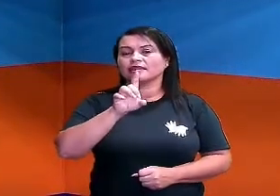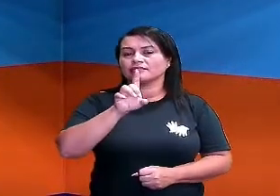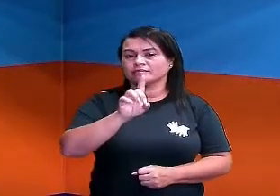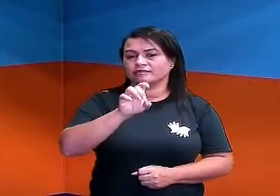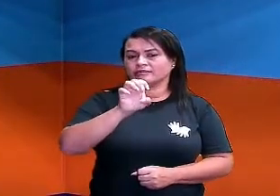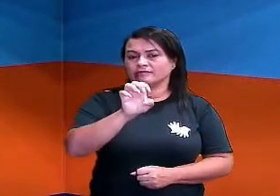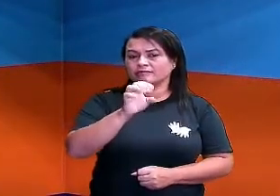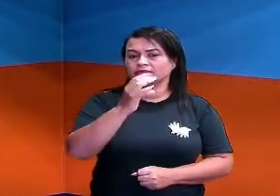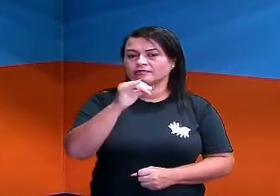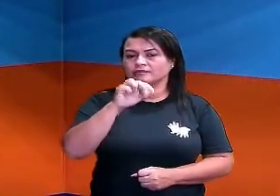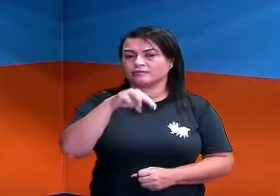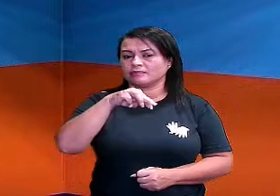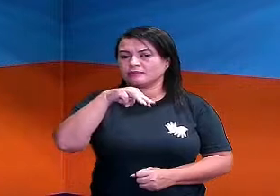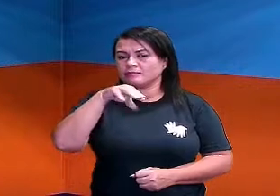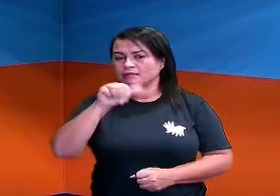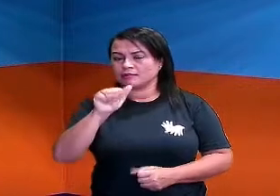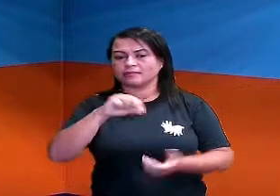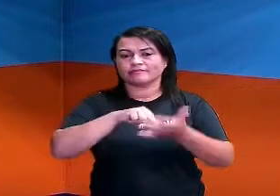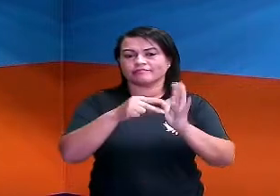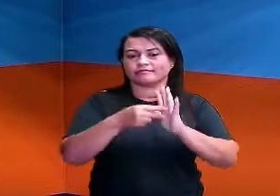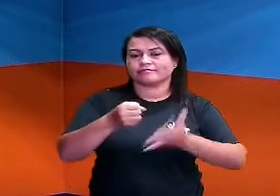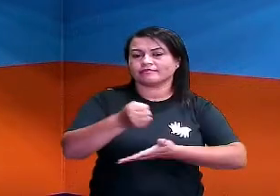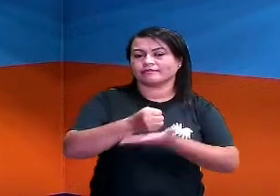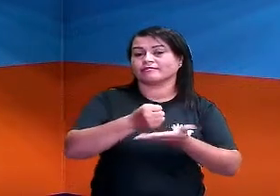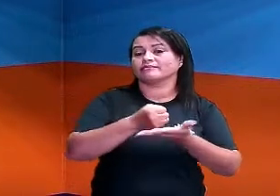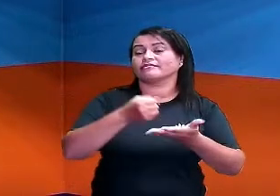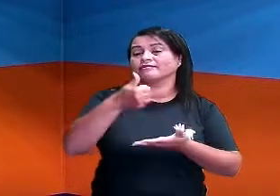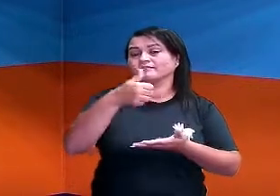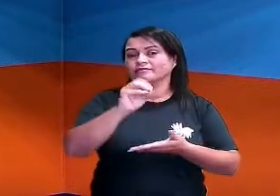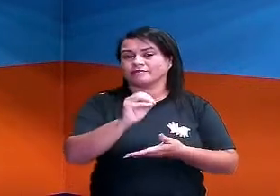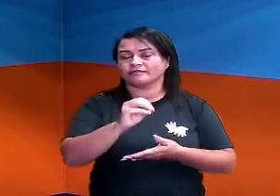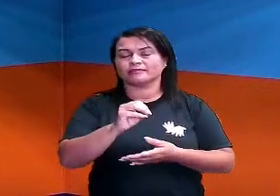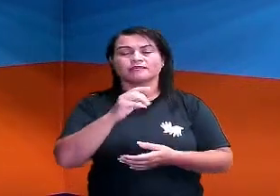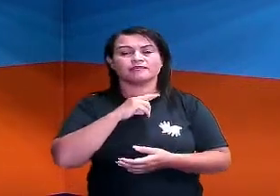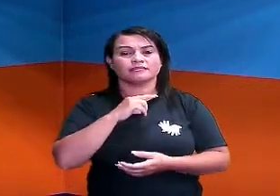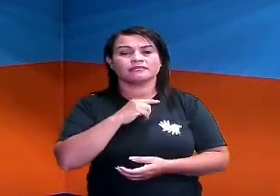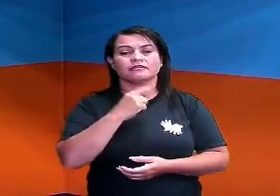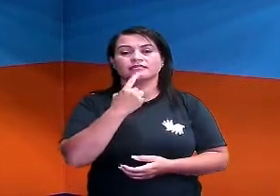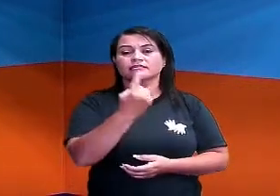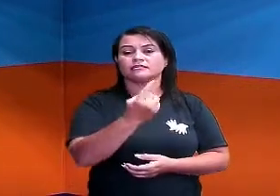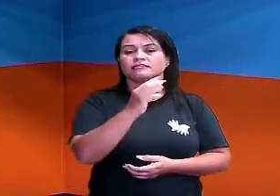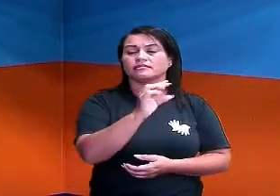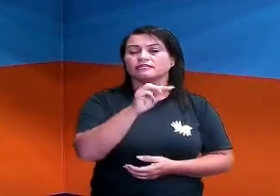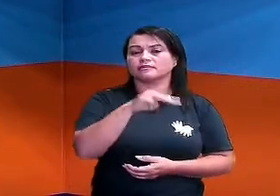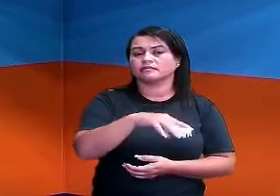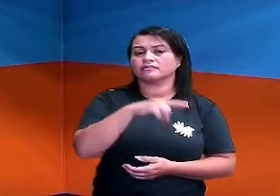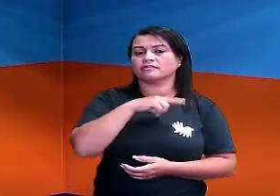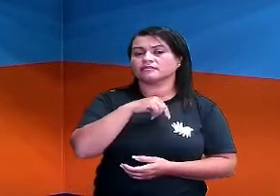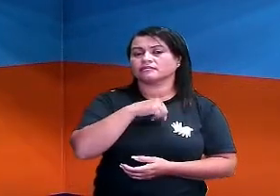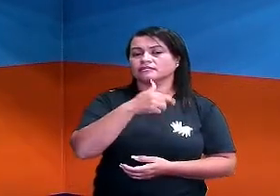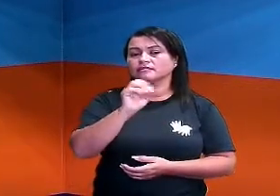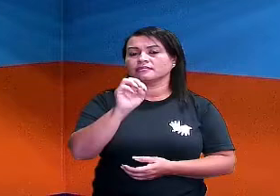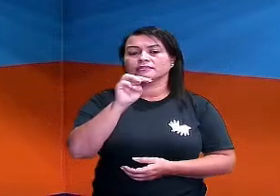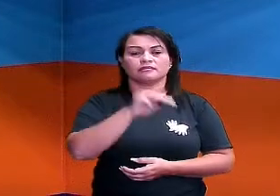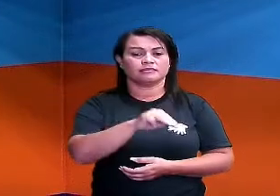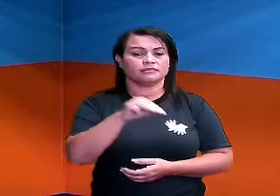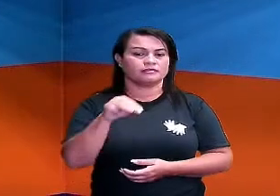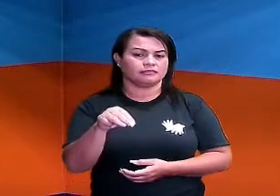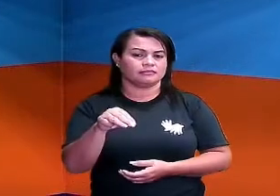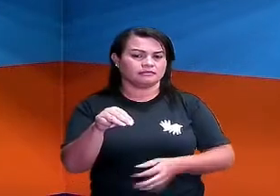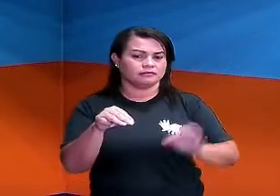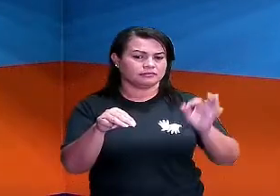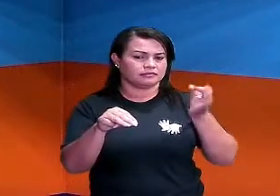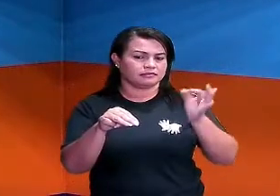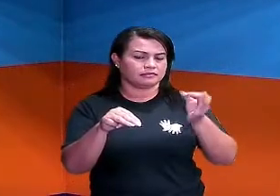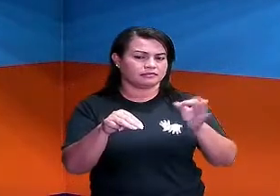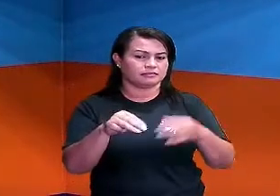10? Lembra? Então, a cada 1 centímetro, eu tenho 10 milímetros, tá bom?